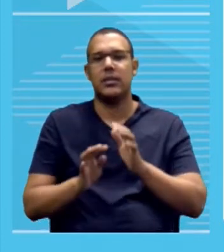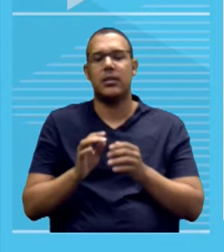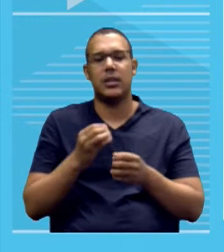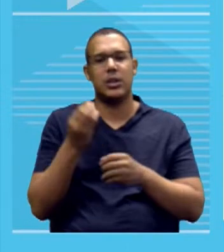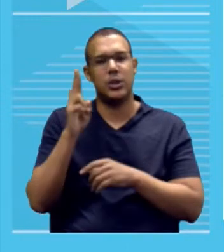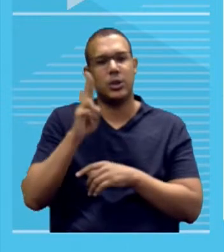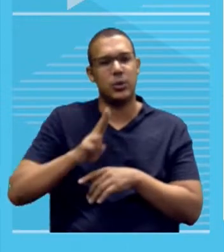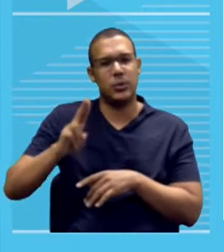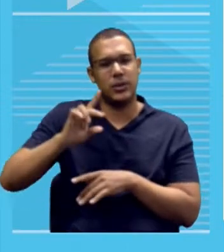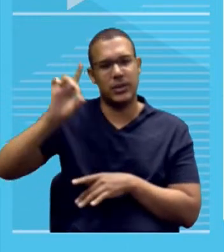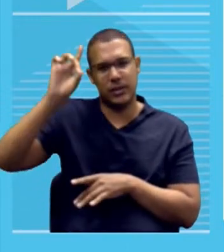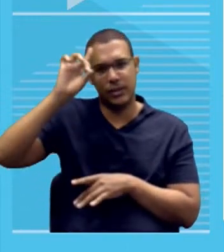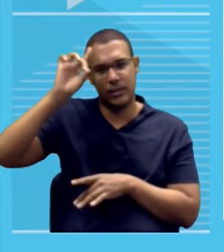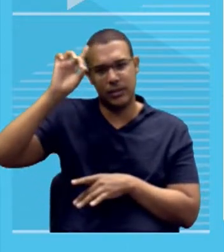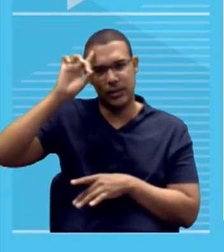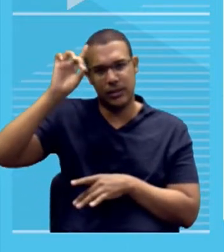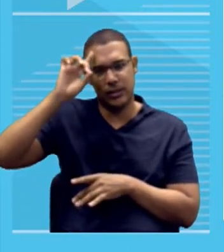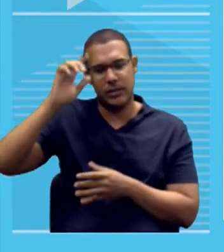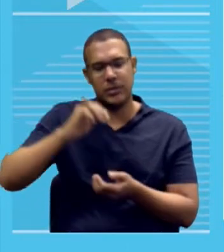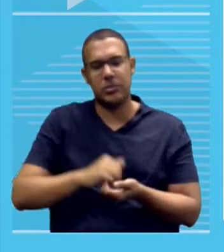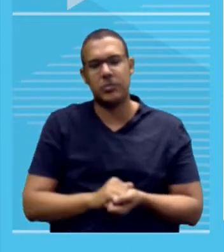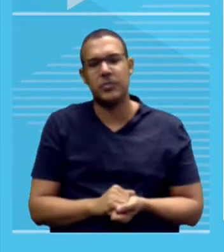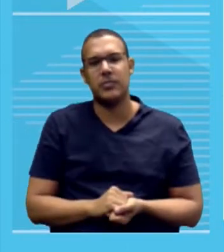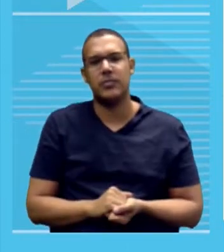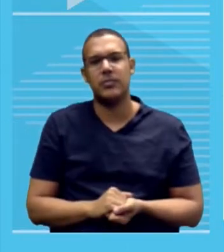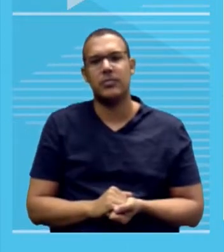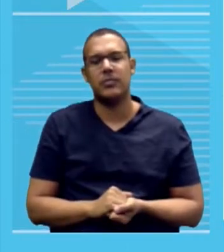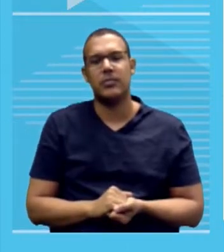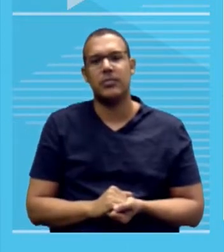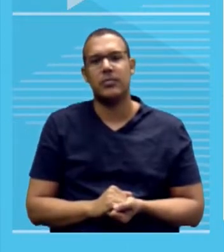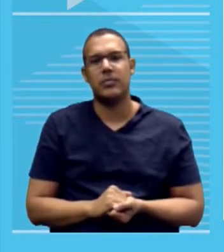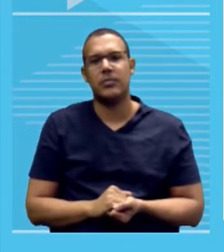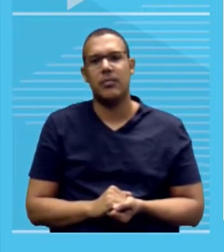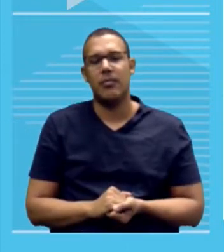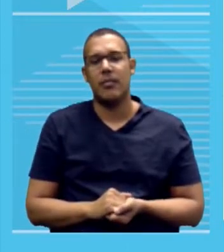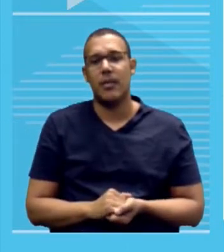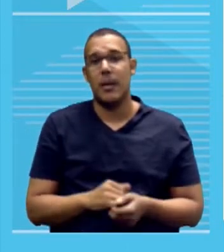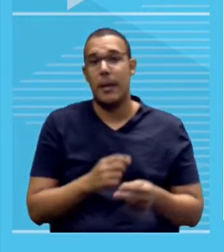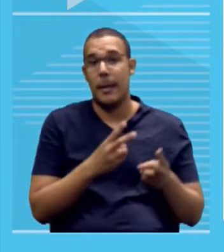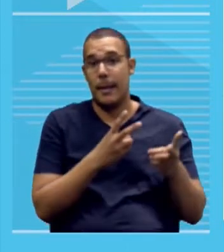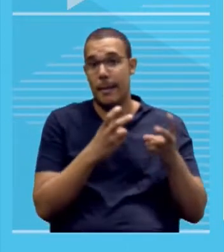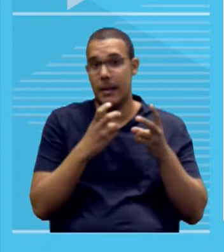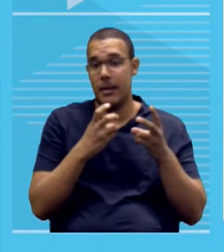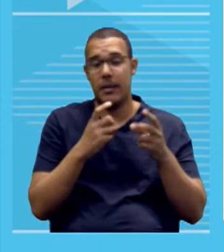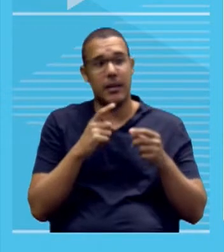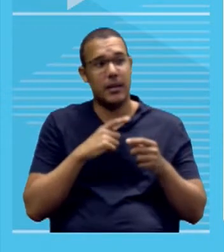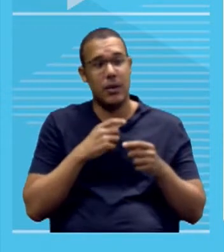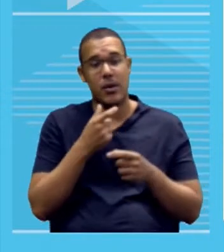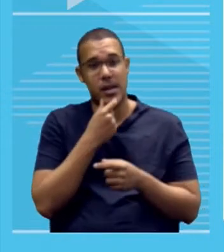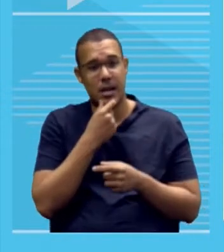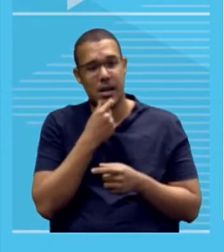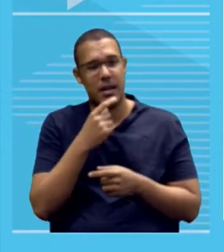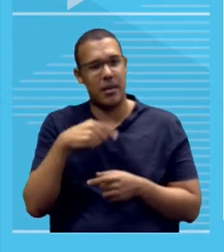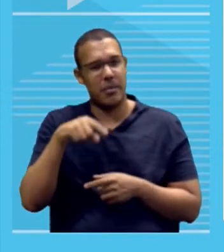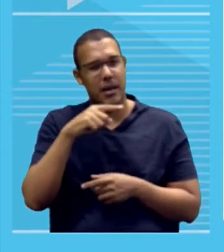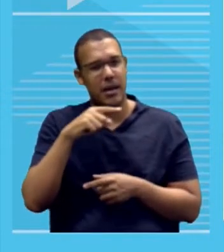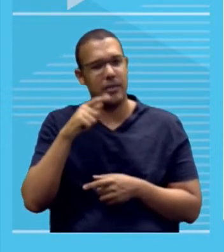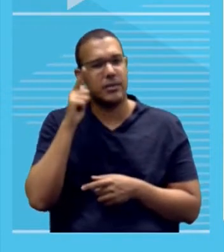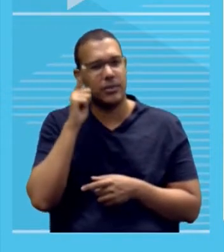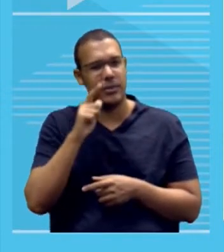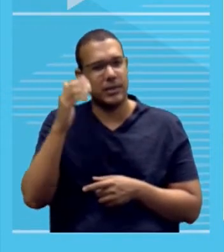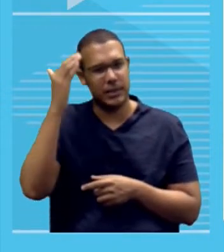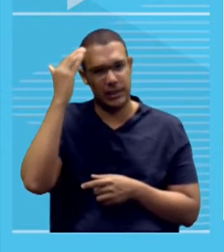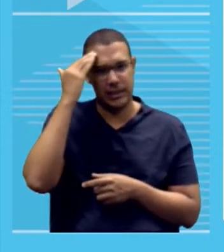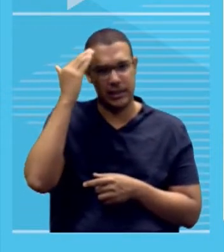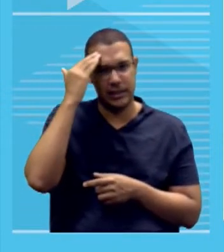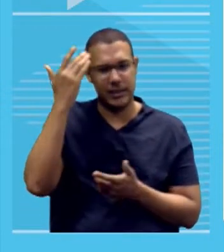a dia perceba perceba que apesar de eles estarem em inglês eu tenho certeza que não terá uma